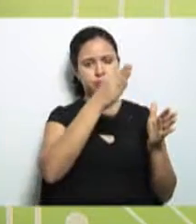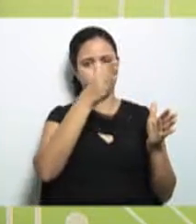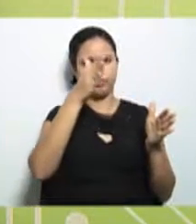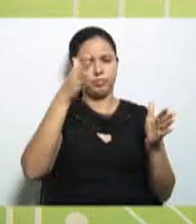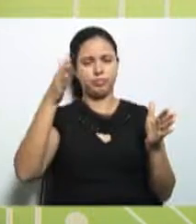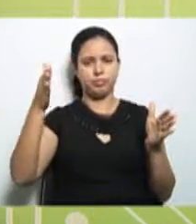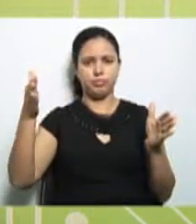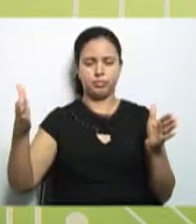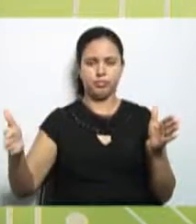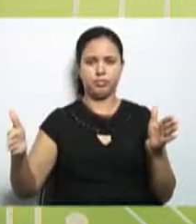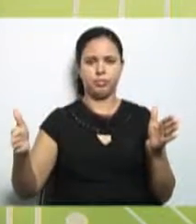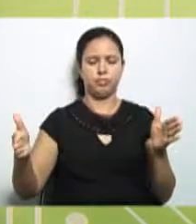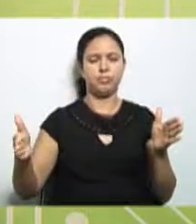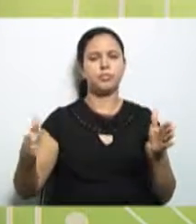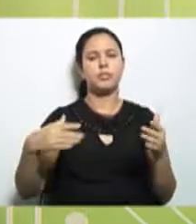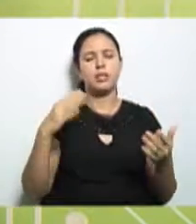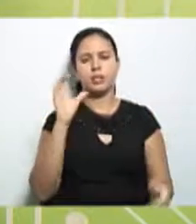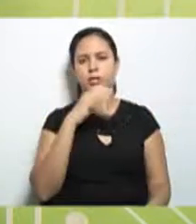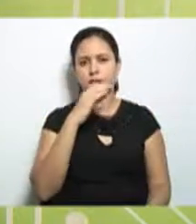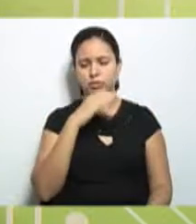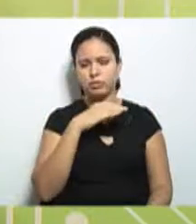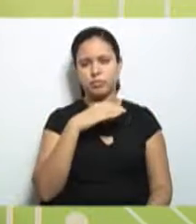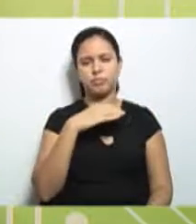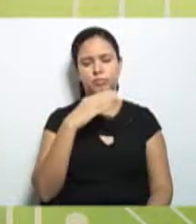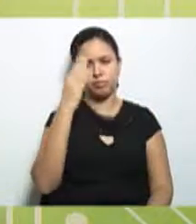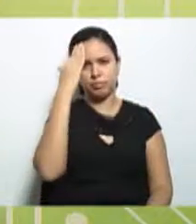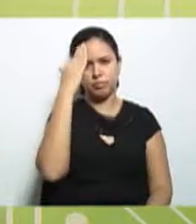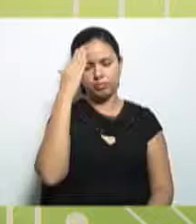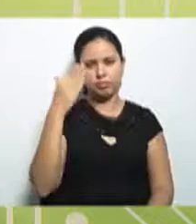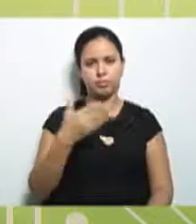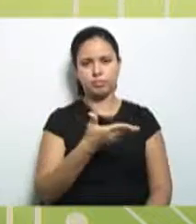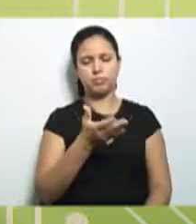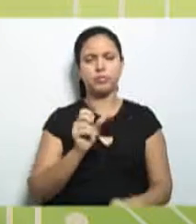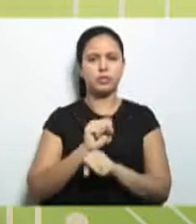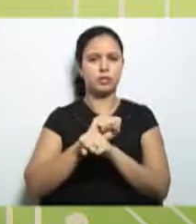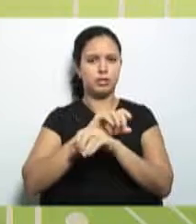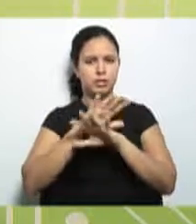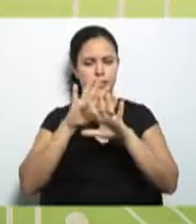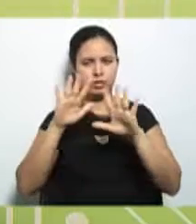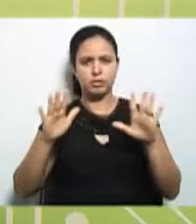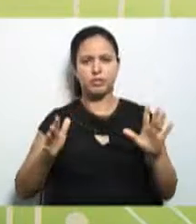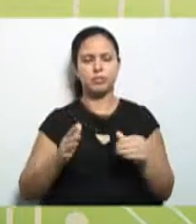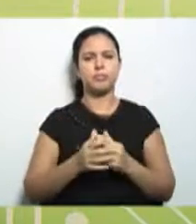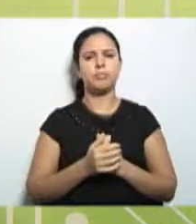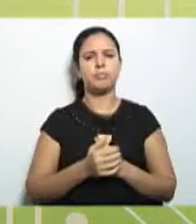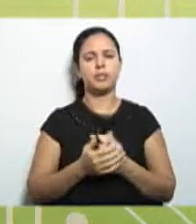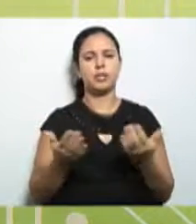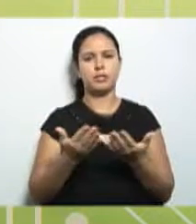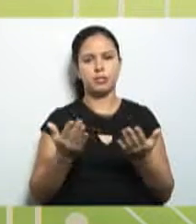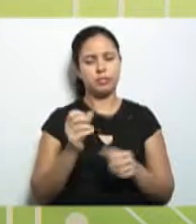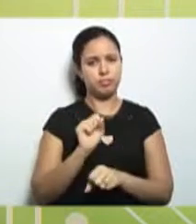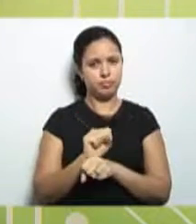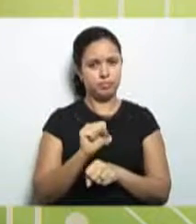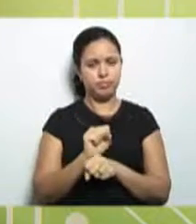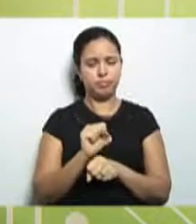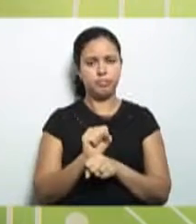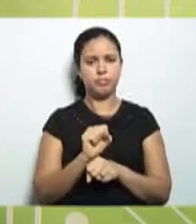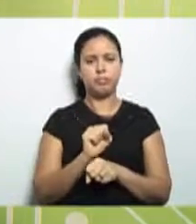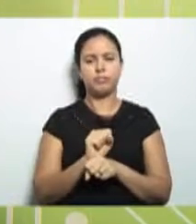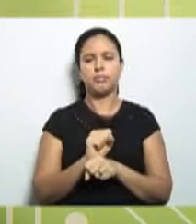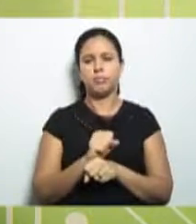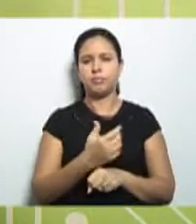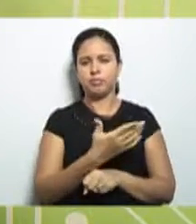tempo, assim, bem rápido. Espero que tenha ficado claro para vocês, né? A gente está esperando aí